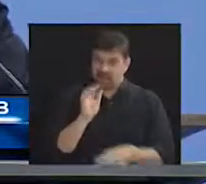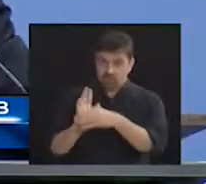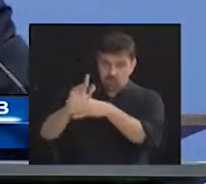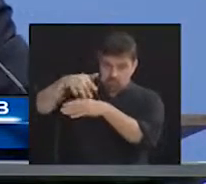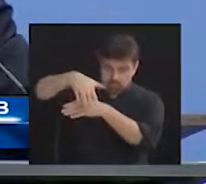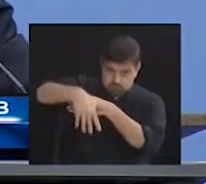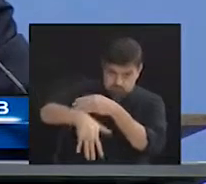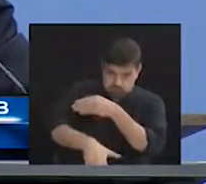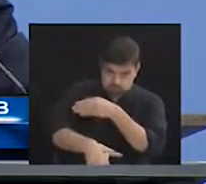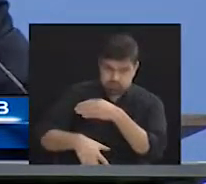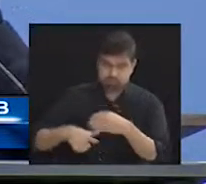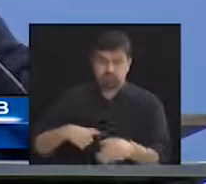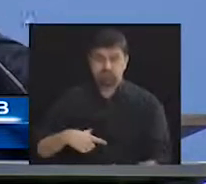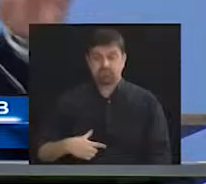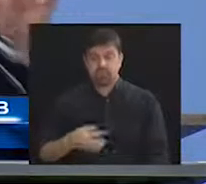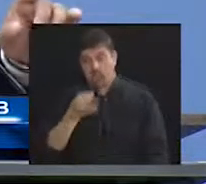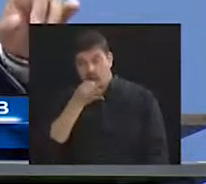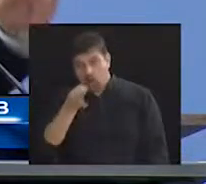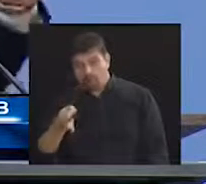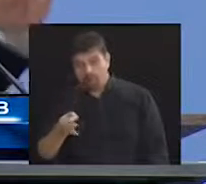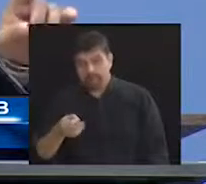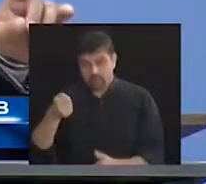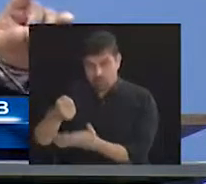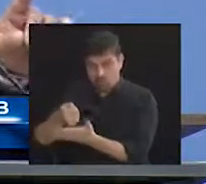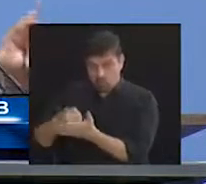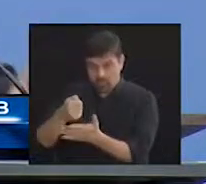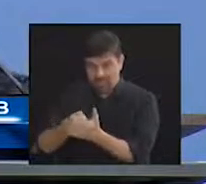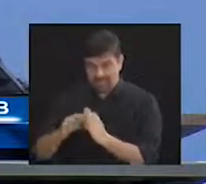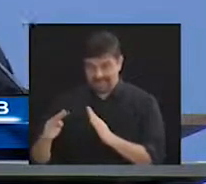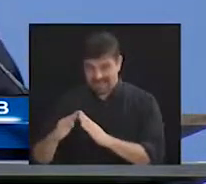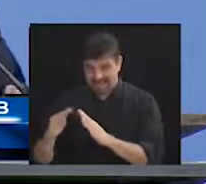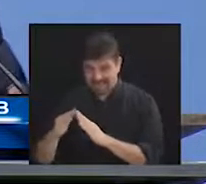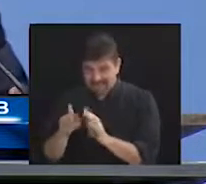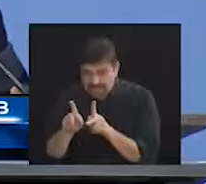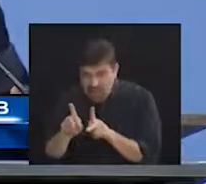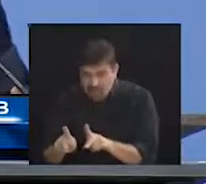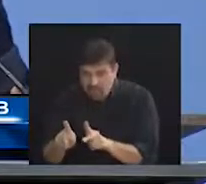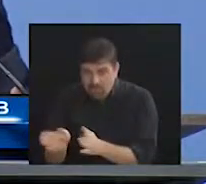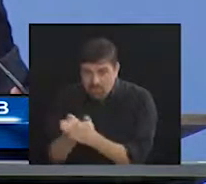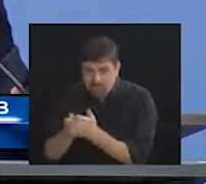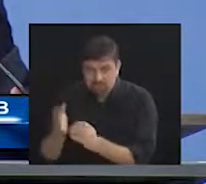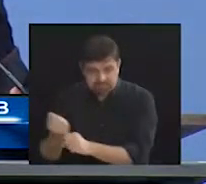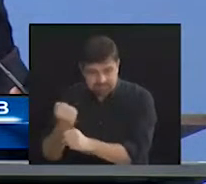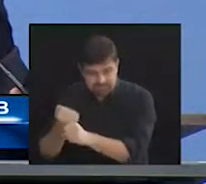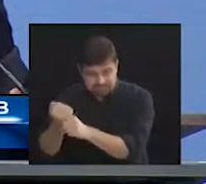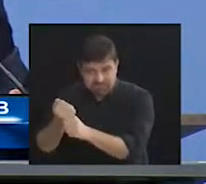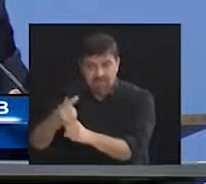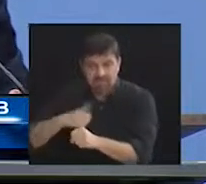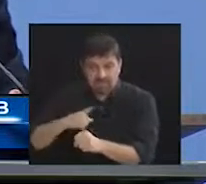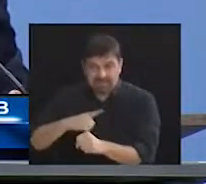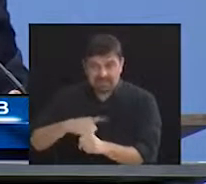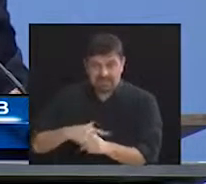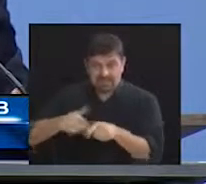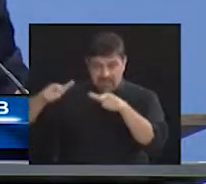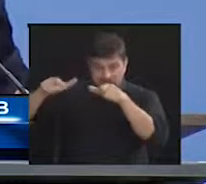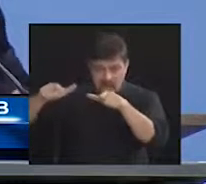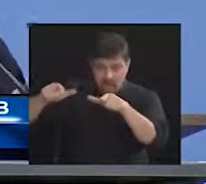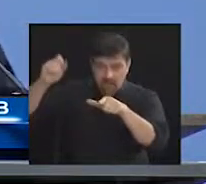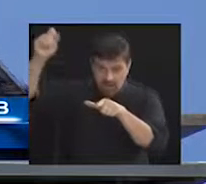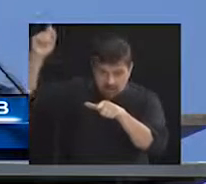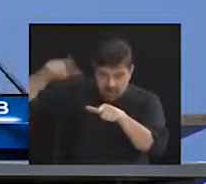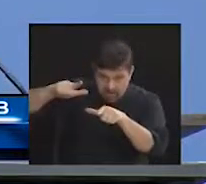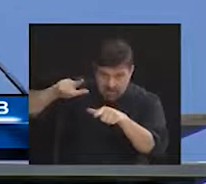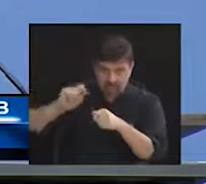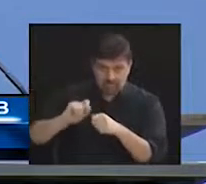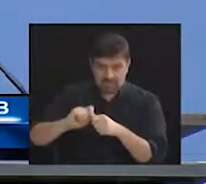a sugestão do projeto de lei obriga que uma casa popular tenha seu aquecedor solar fazendo com que a água da torneira